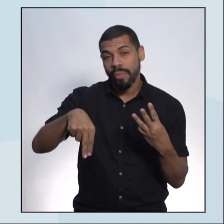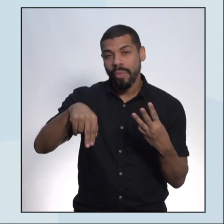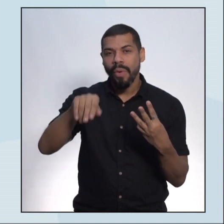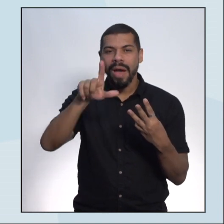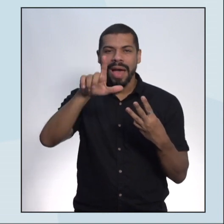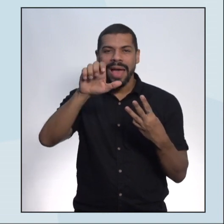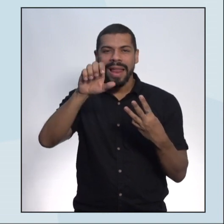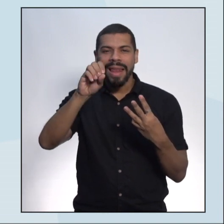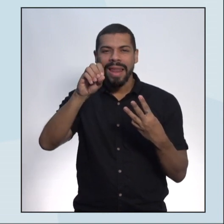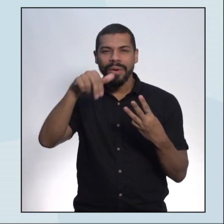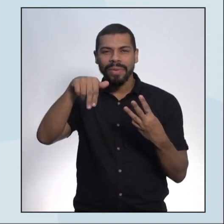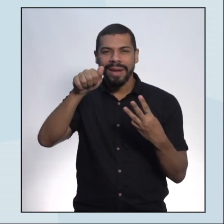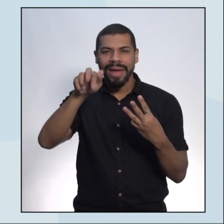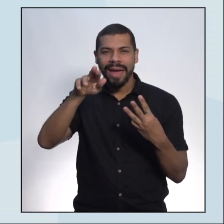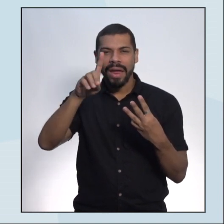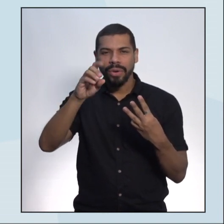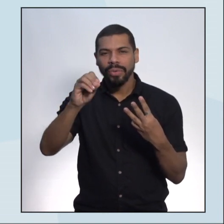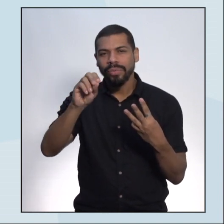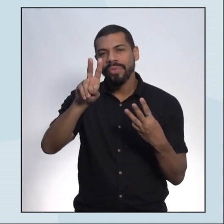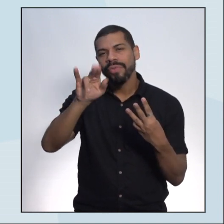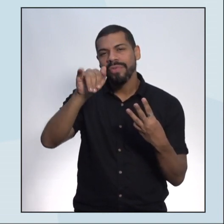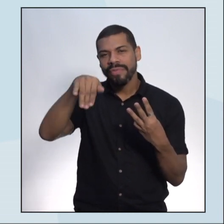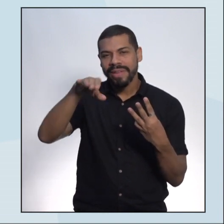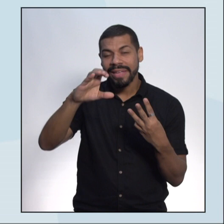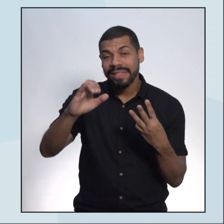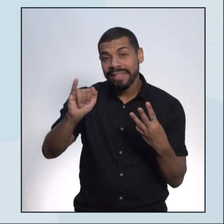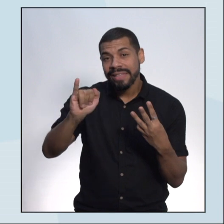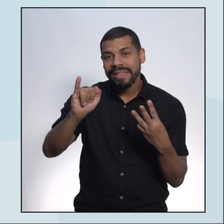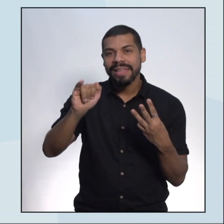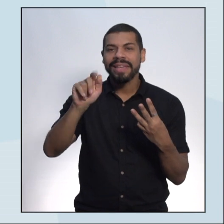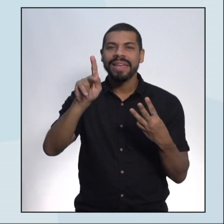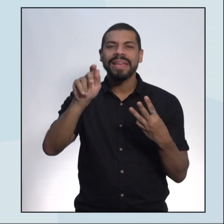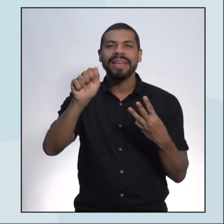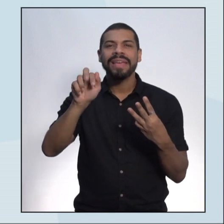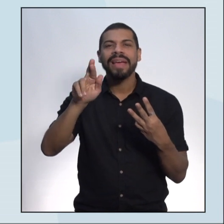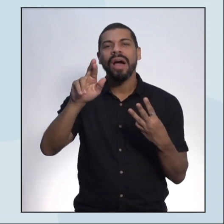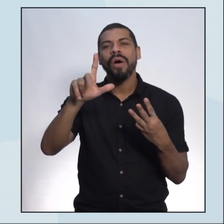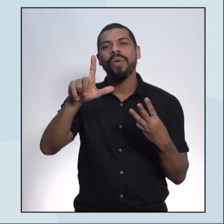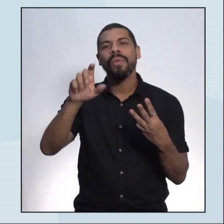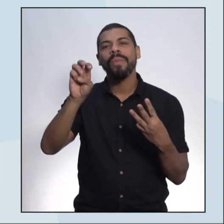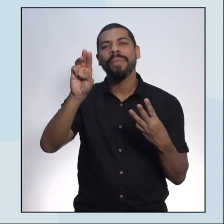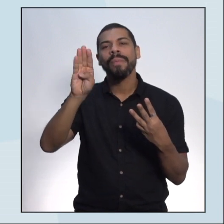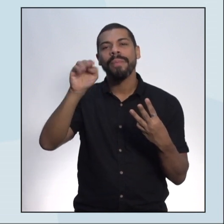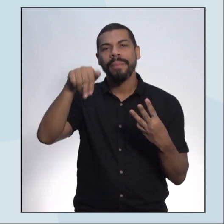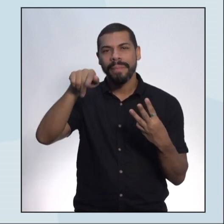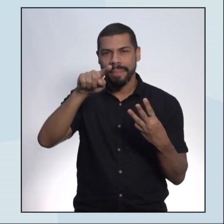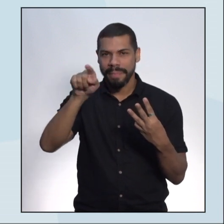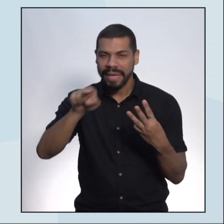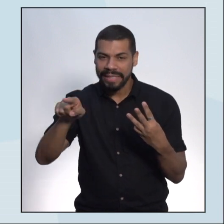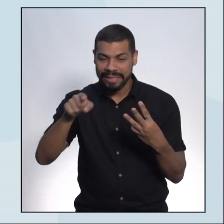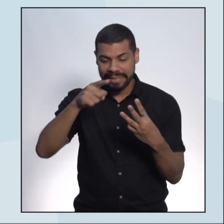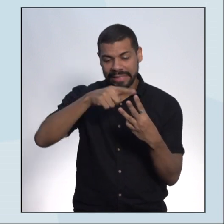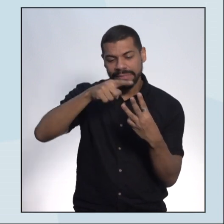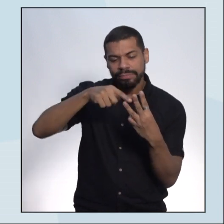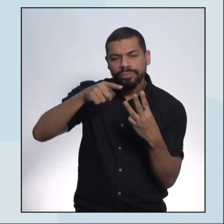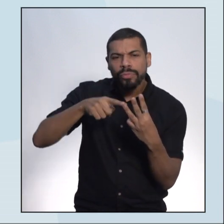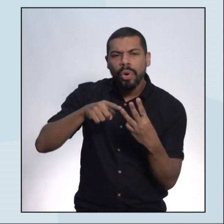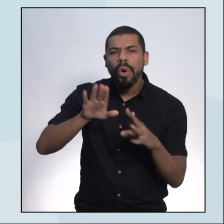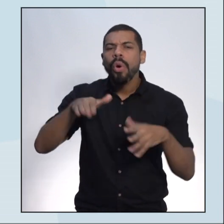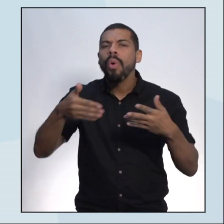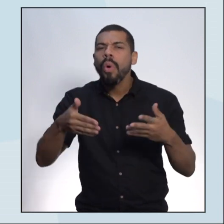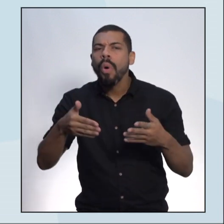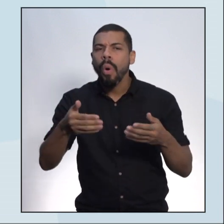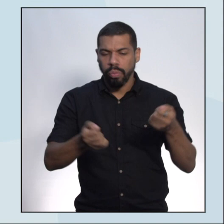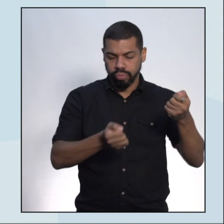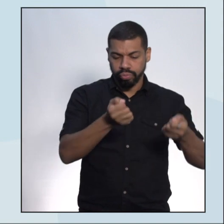você tem 3 produtos: carro, lâmpada, paraquedas. Então, você vai responder para a gente colocando o nome